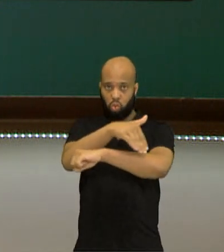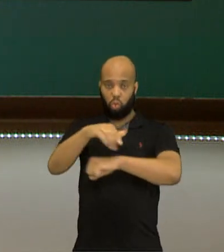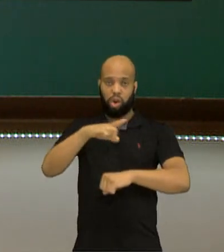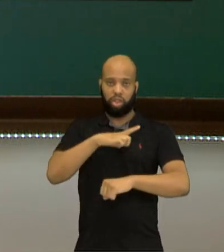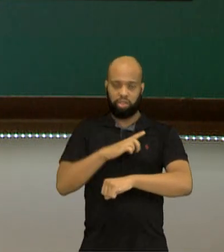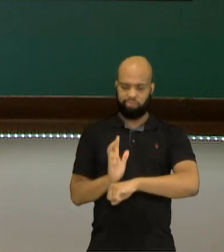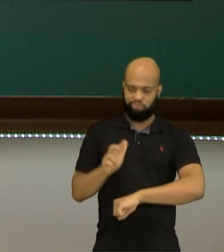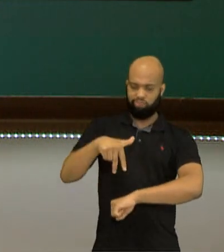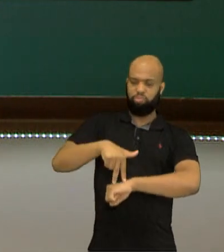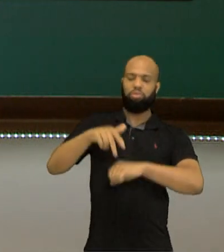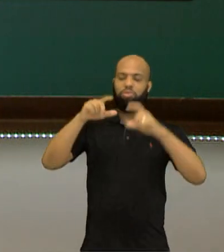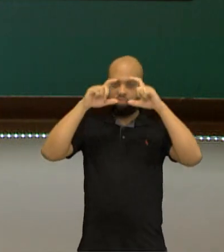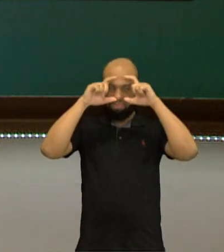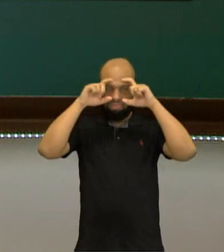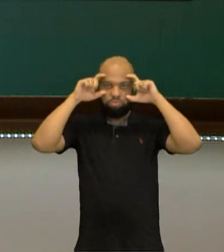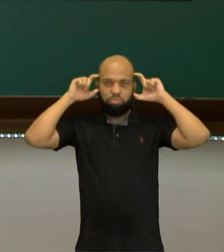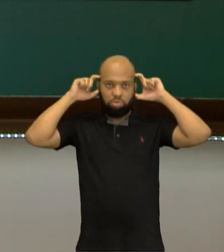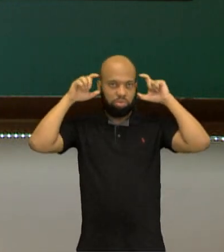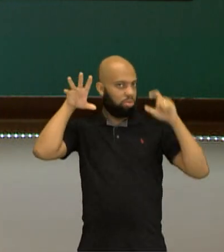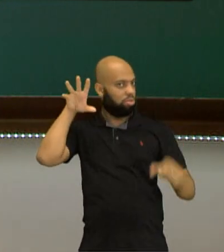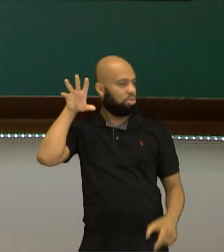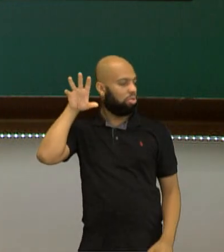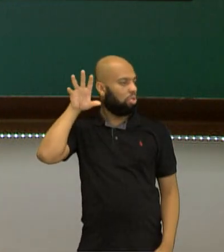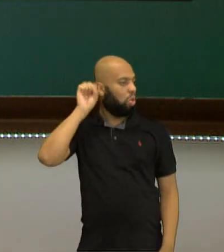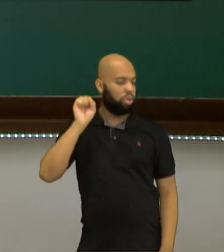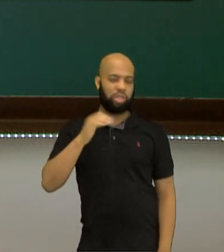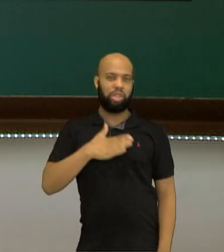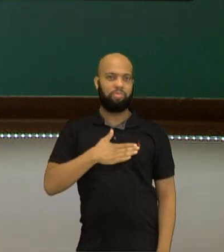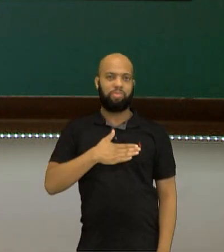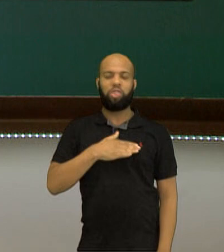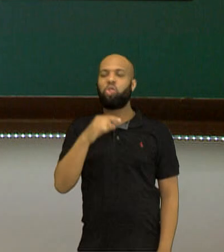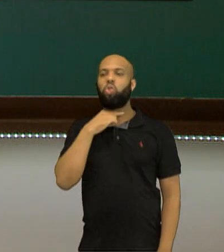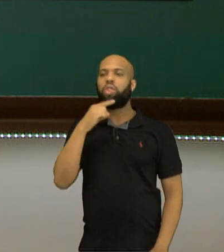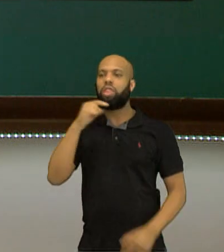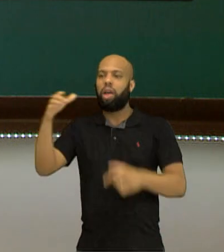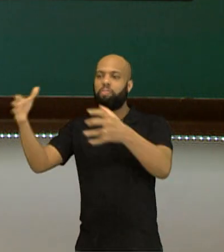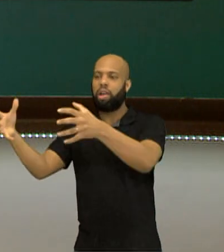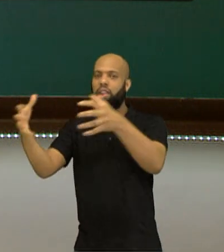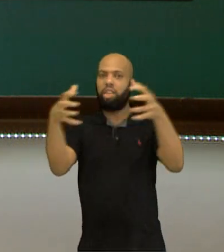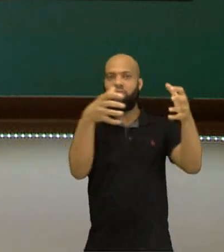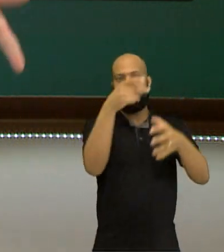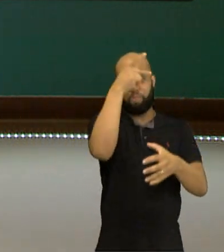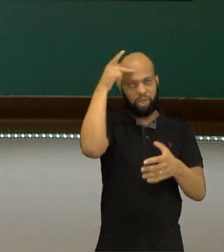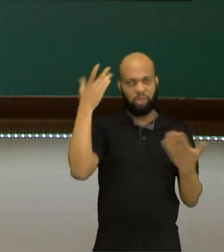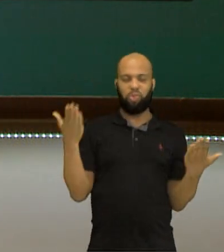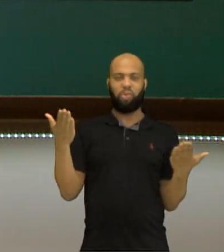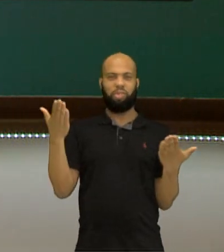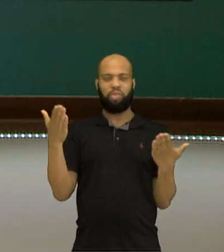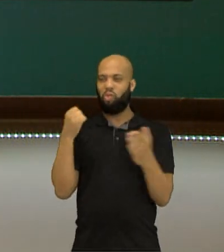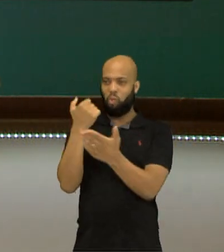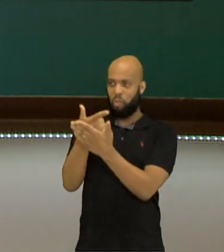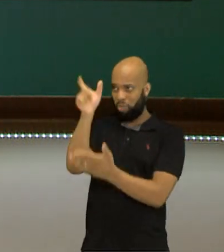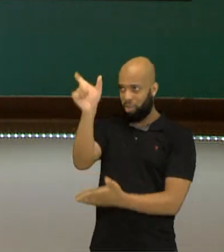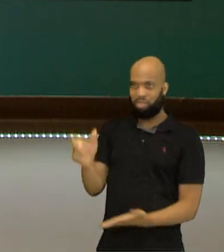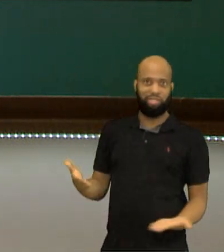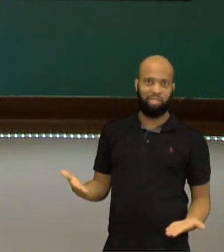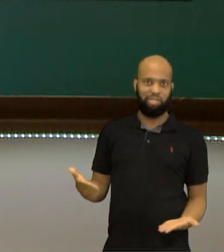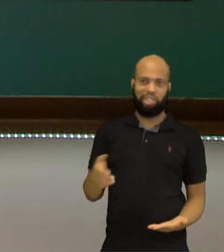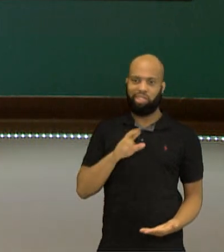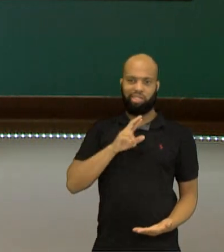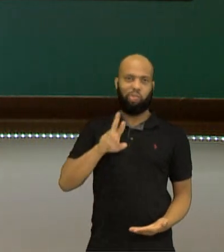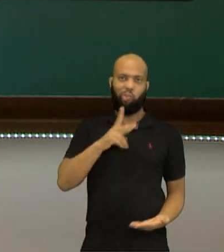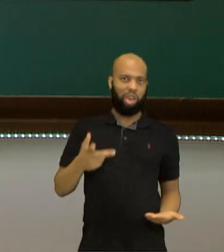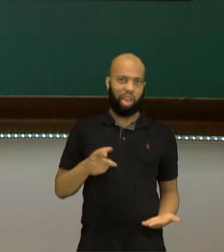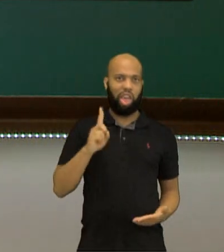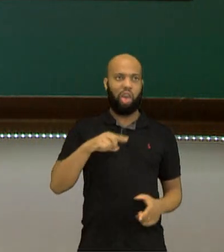faixa sobre os olhos escrito "Ouça-me", não tem como pegar essa pessoa e levar para casa, não tem como comprar ela. Né? Ela é efêmera, ela não dura